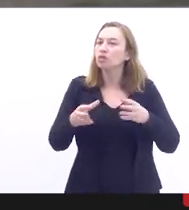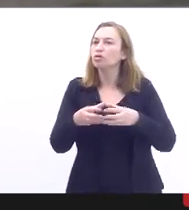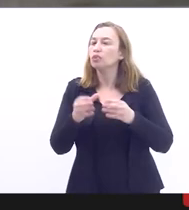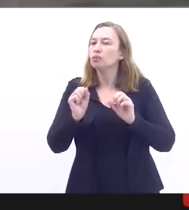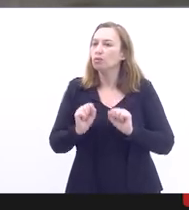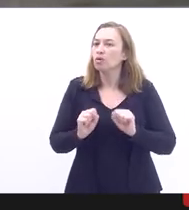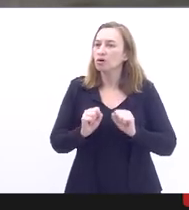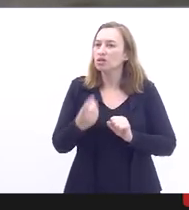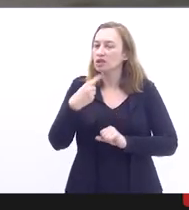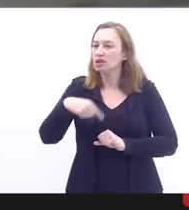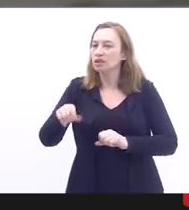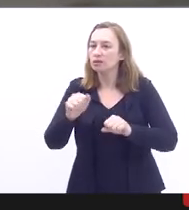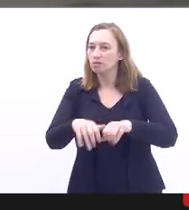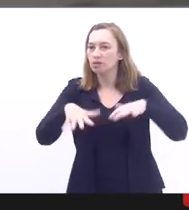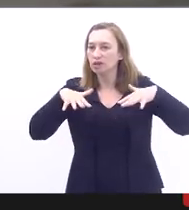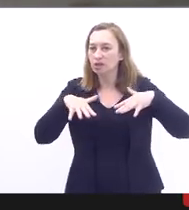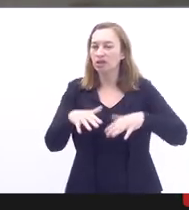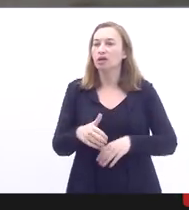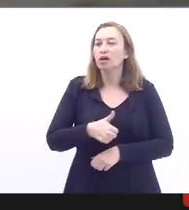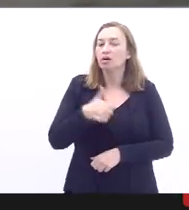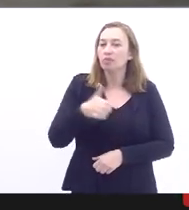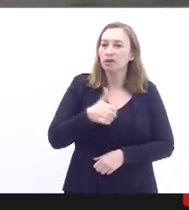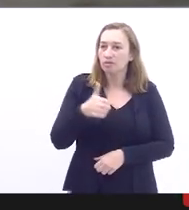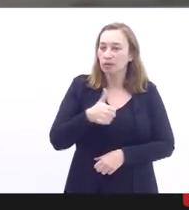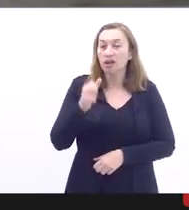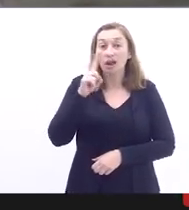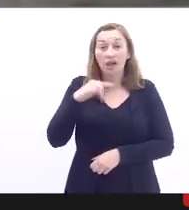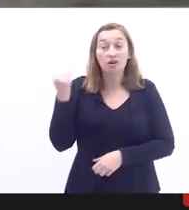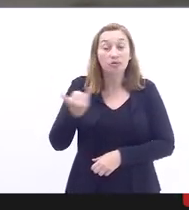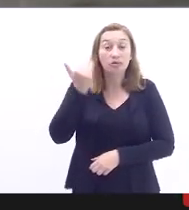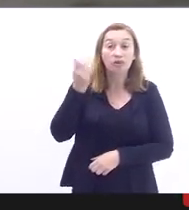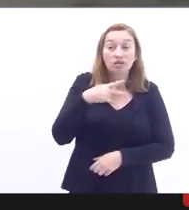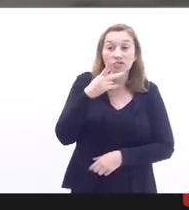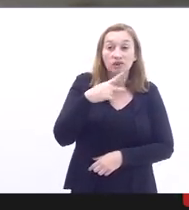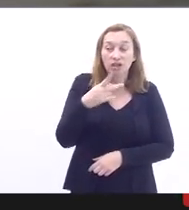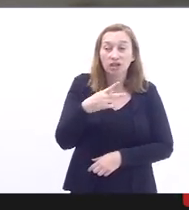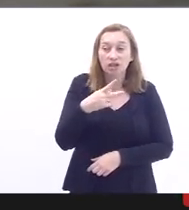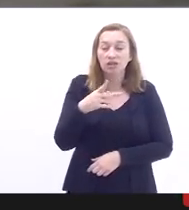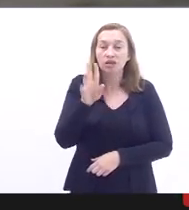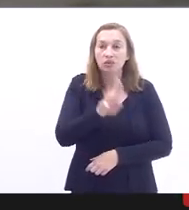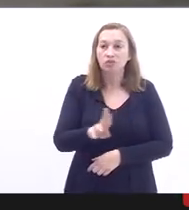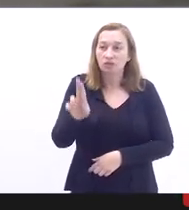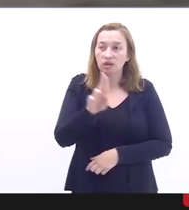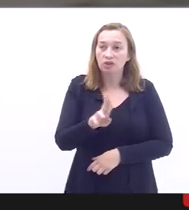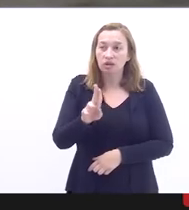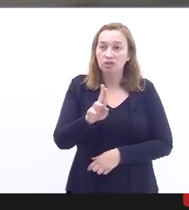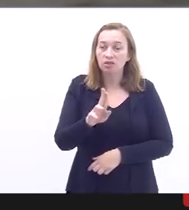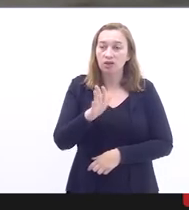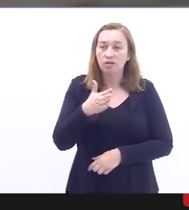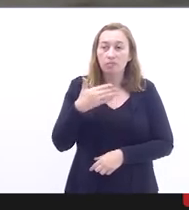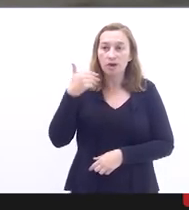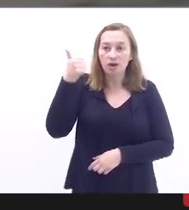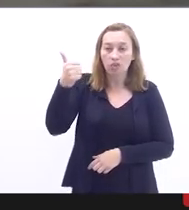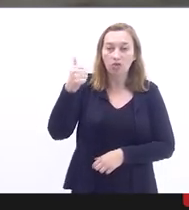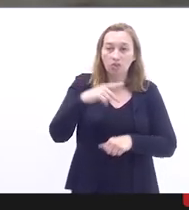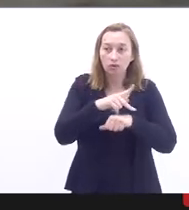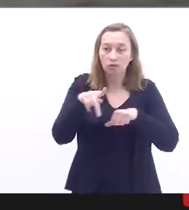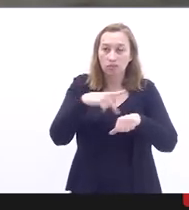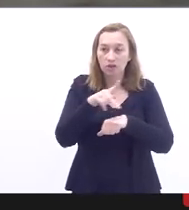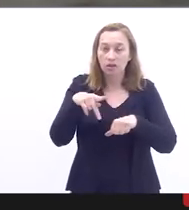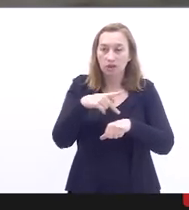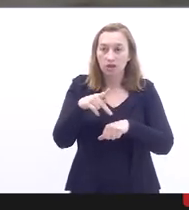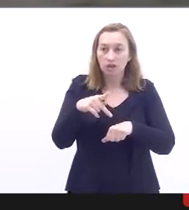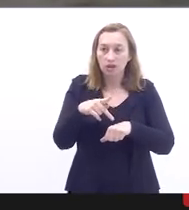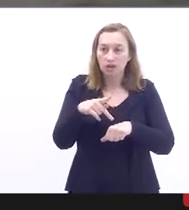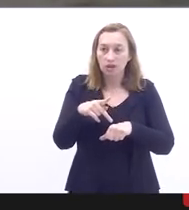possa levar ao plenário é primeiro pra gente é muito importante destacar que a universidade é uma das melhores do país e